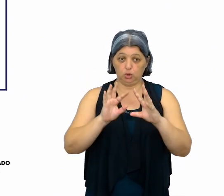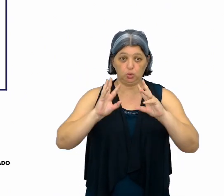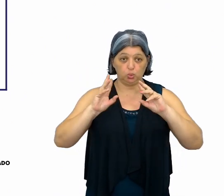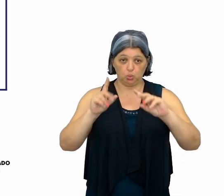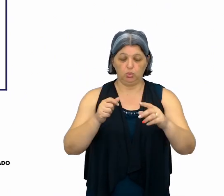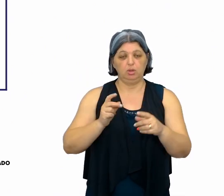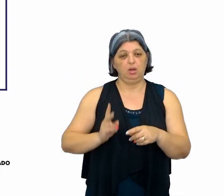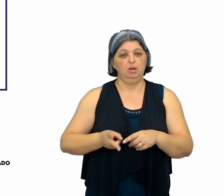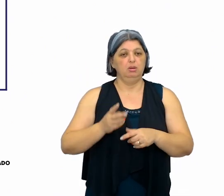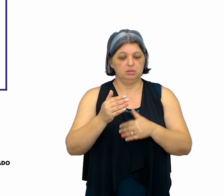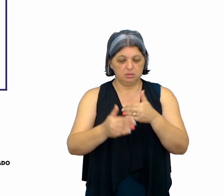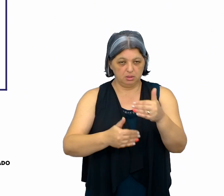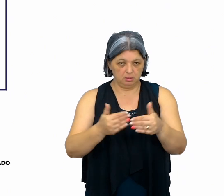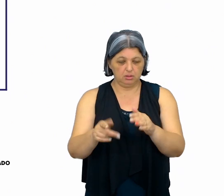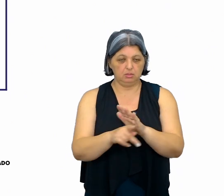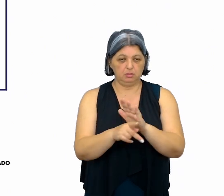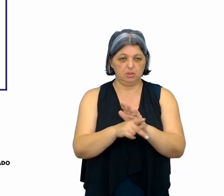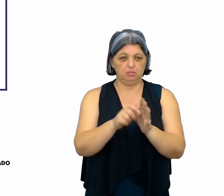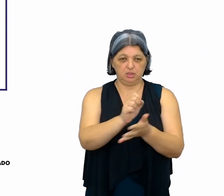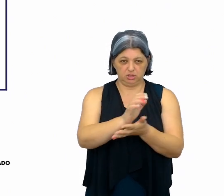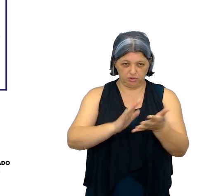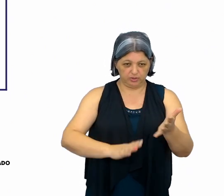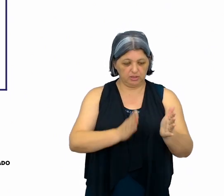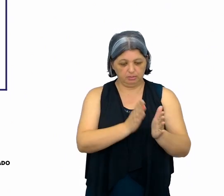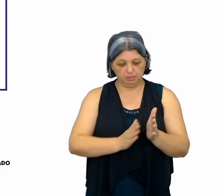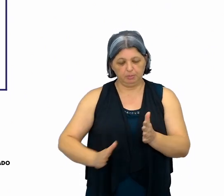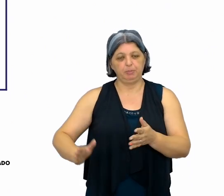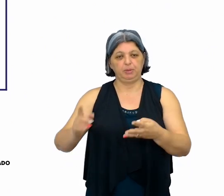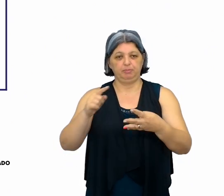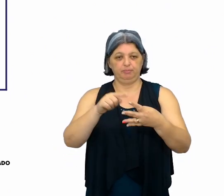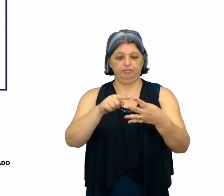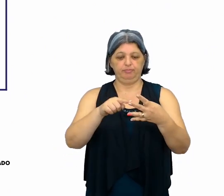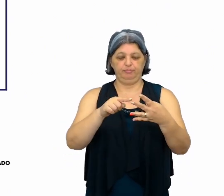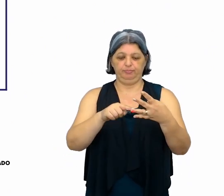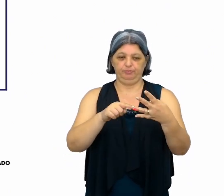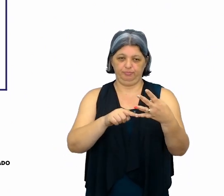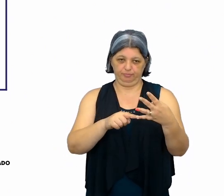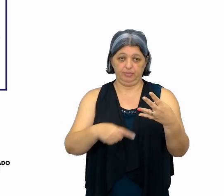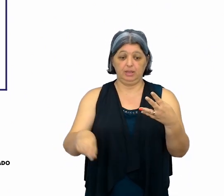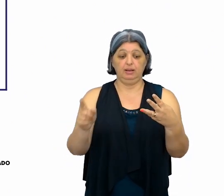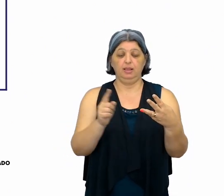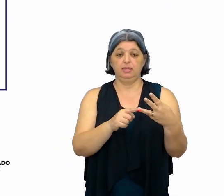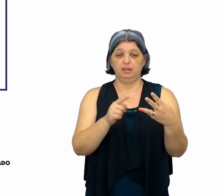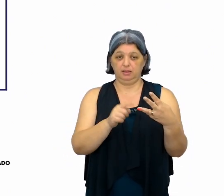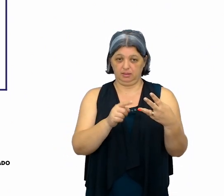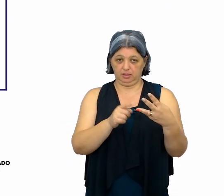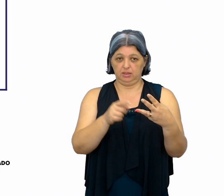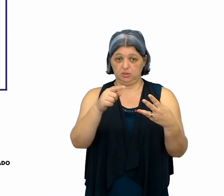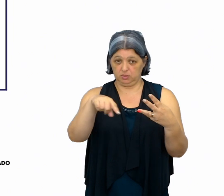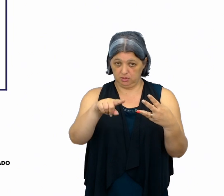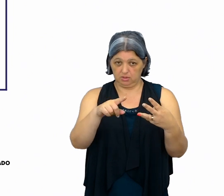de atividade. E aí, na atividade 3, é necessário que os estudantes